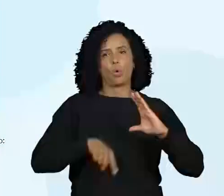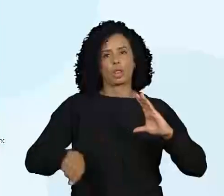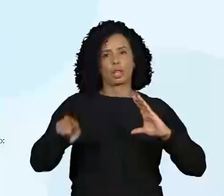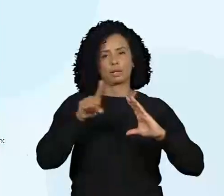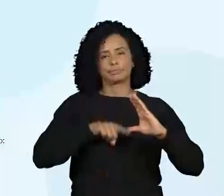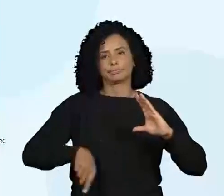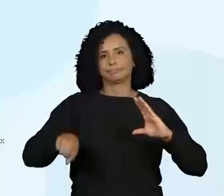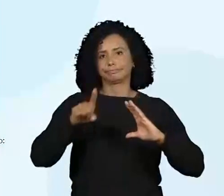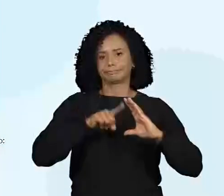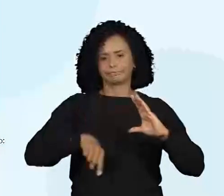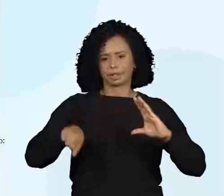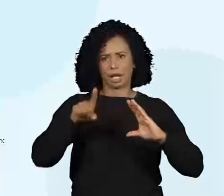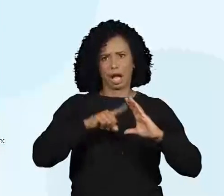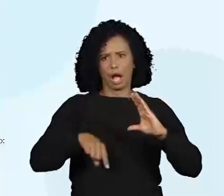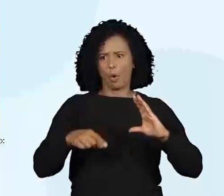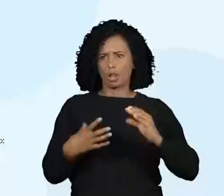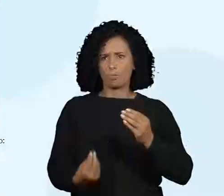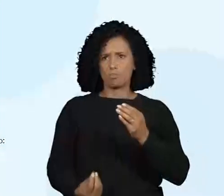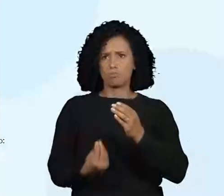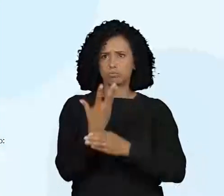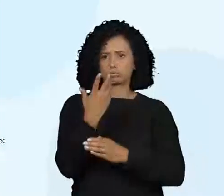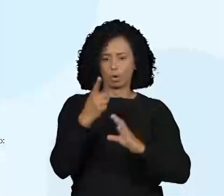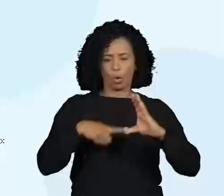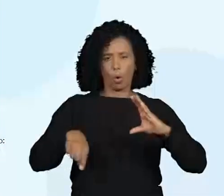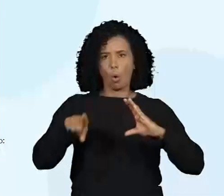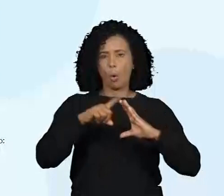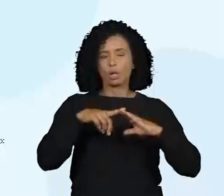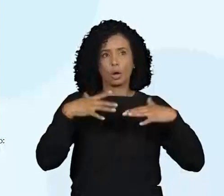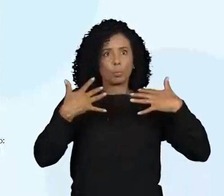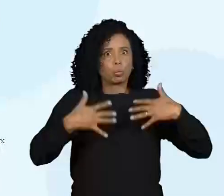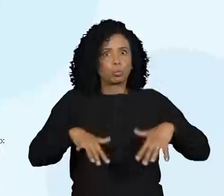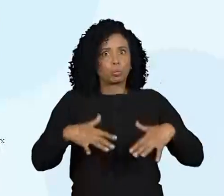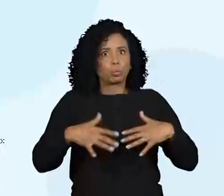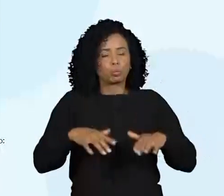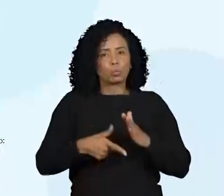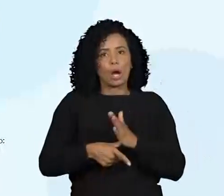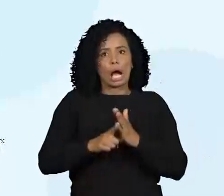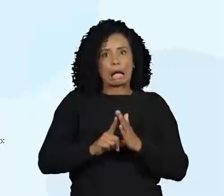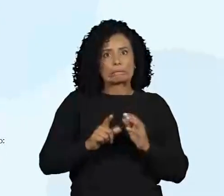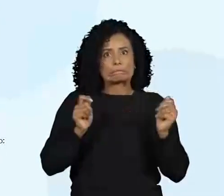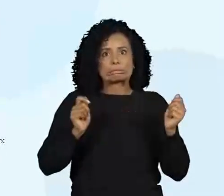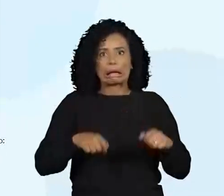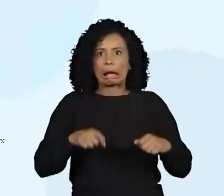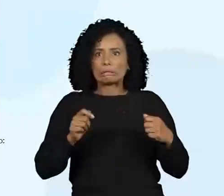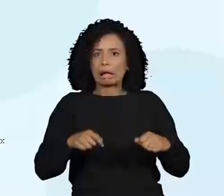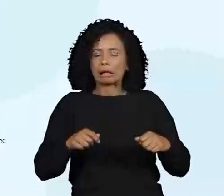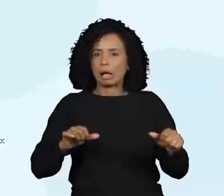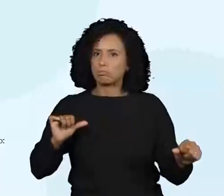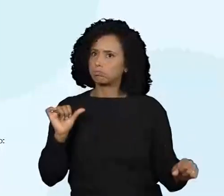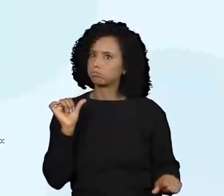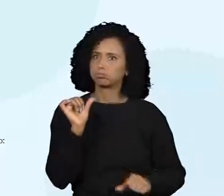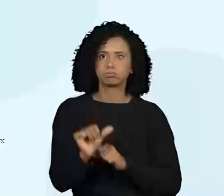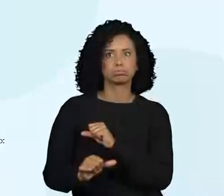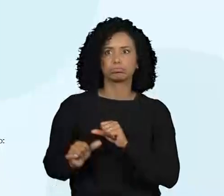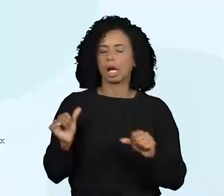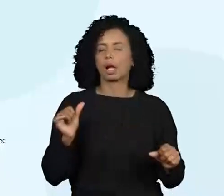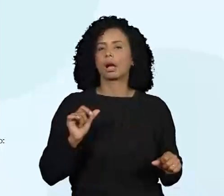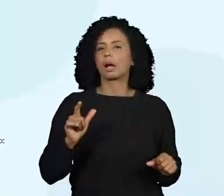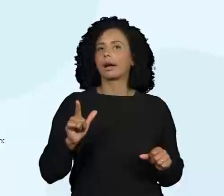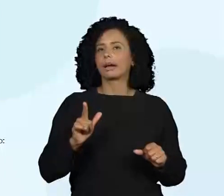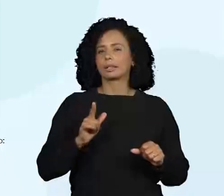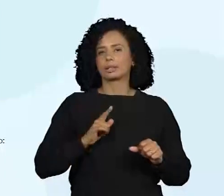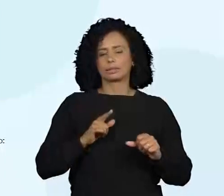uma revolução nos meios de transporte. Evidências de veículos com rodas datam